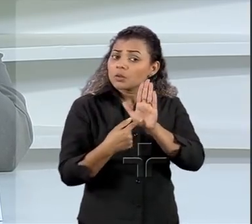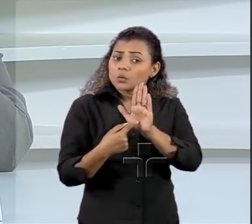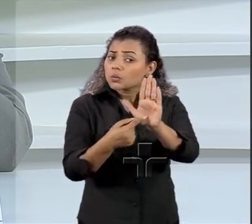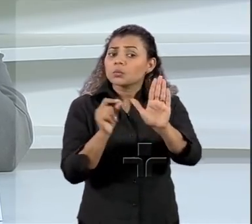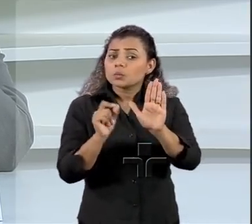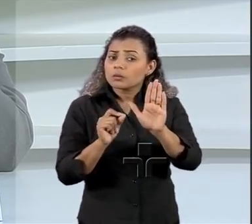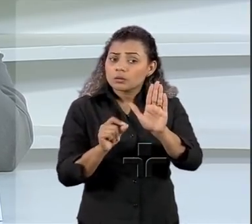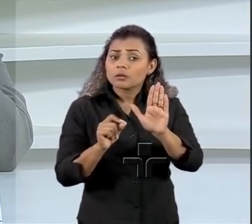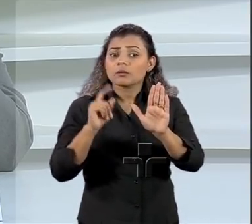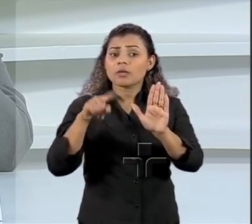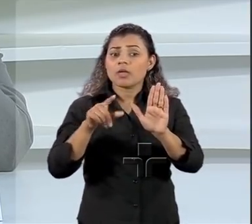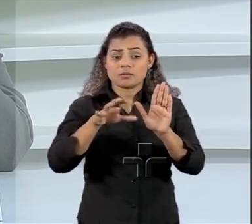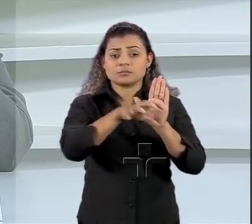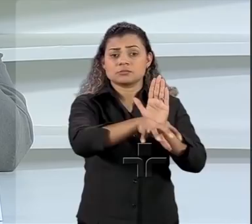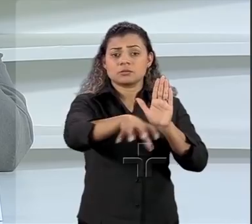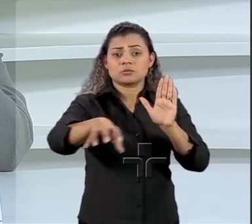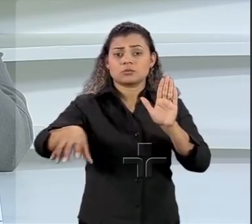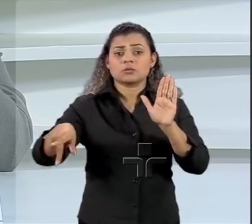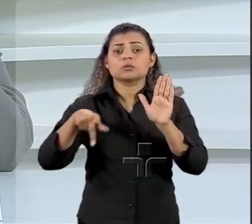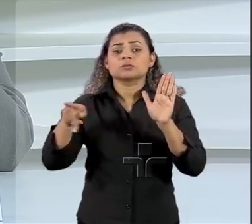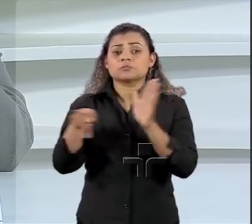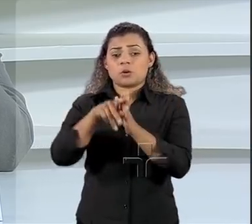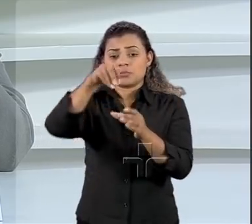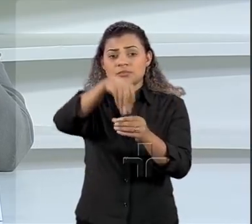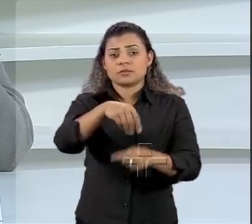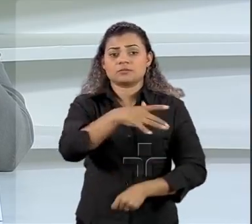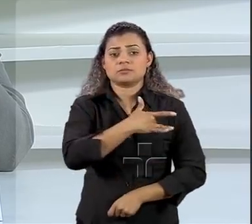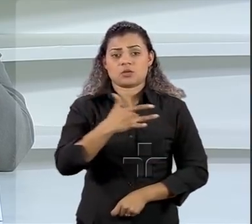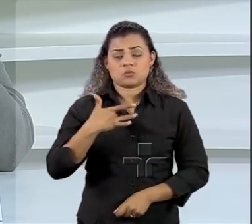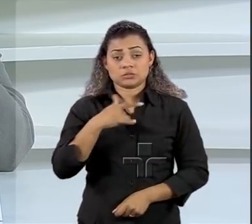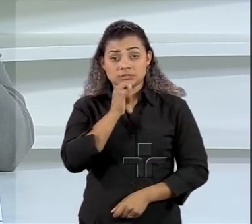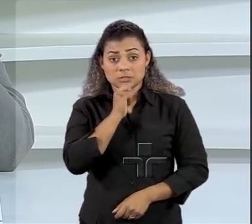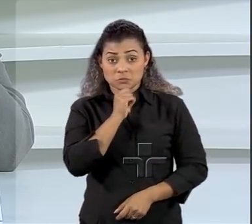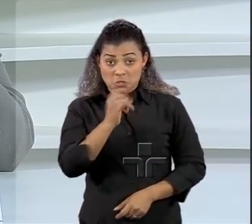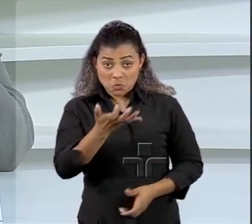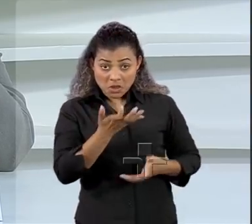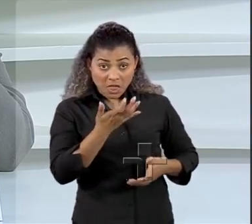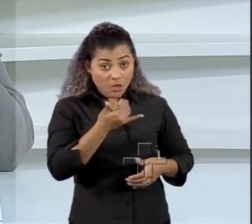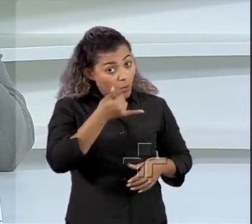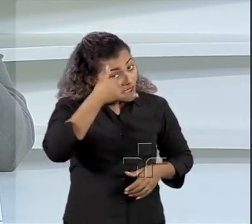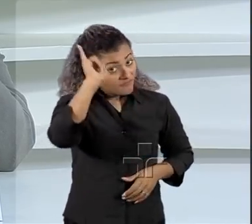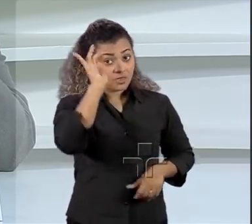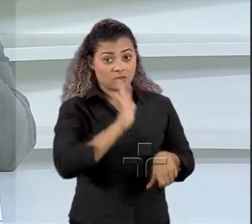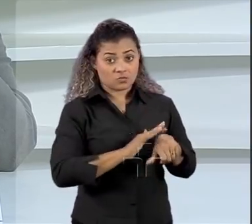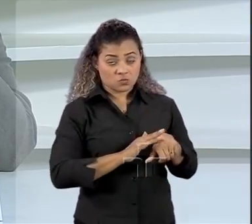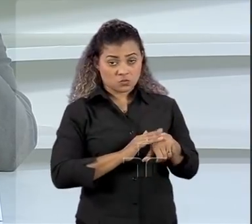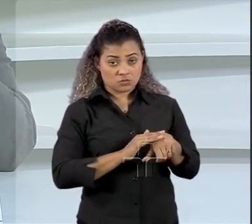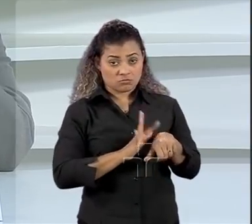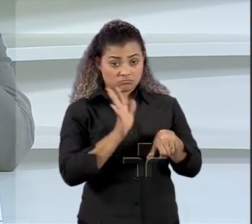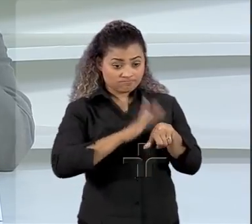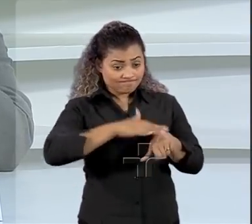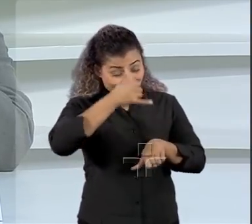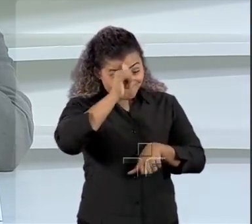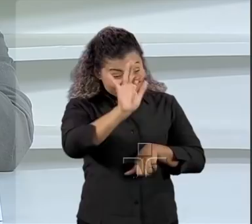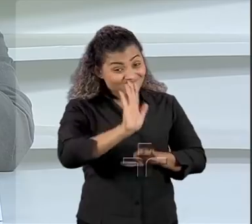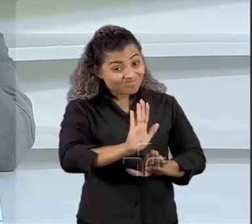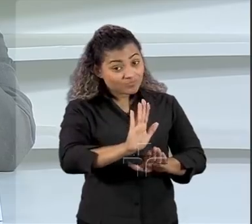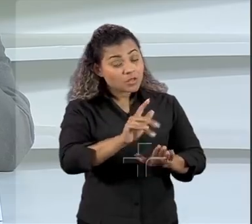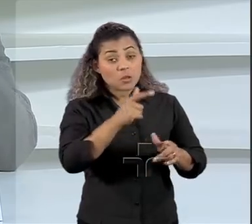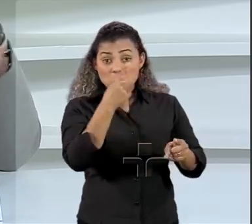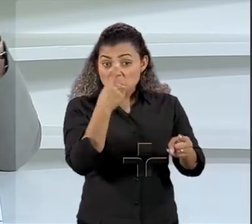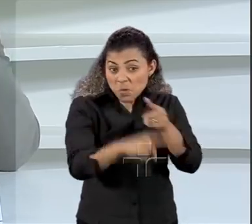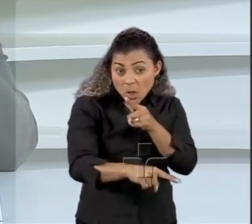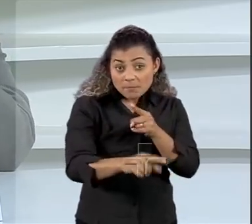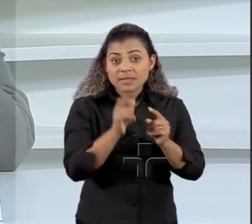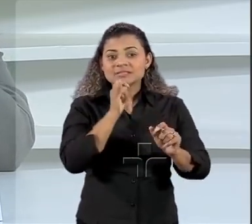abordagem intersetorial da saúde. Porque se eu pretendo prevenir, não adianta só proibir a